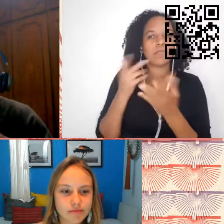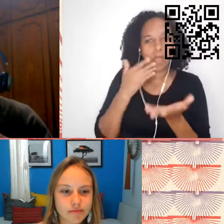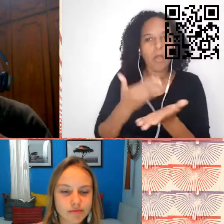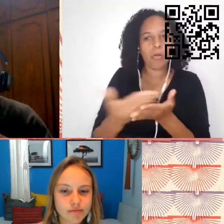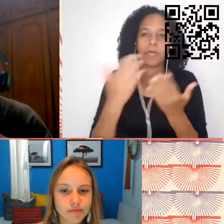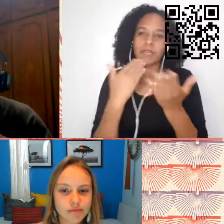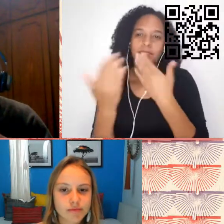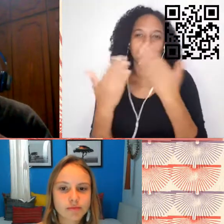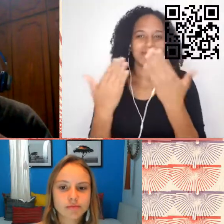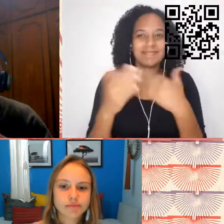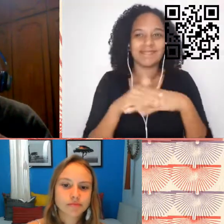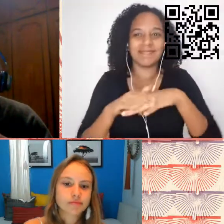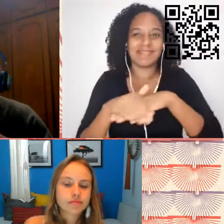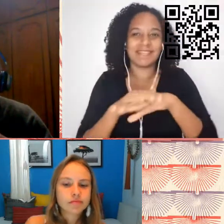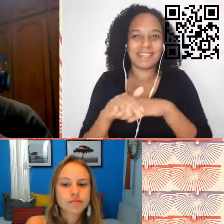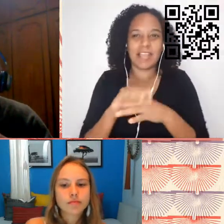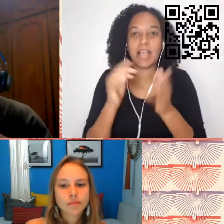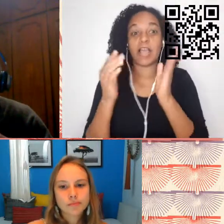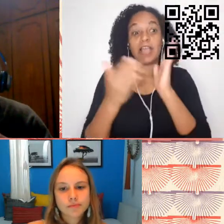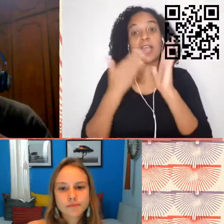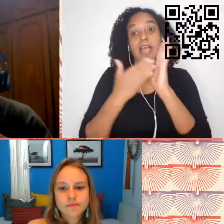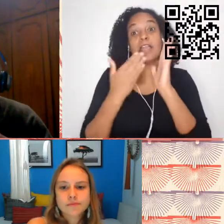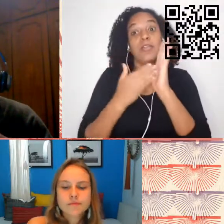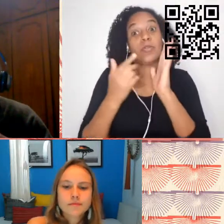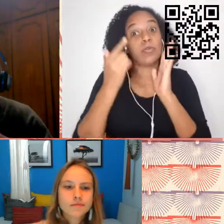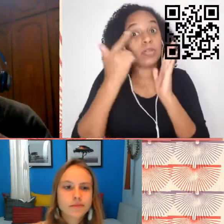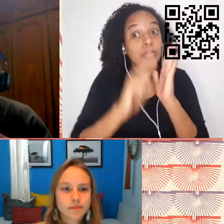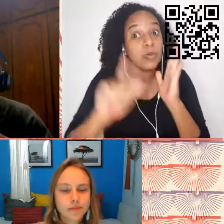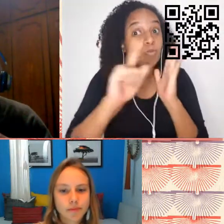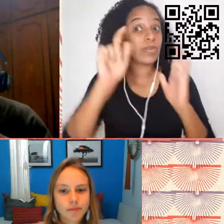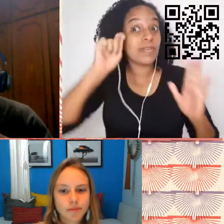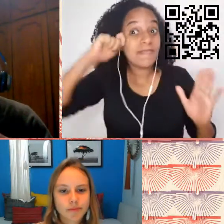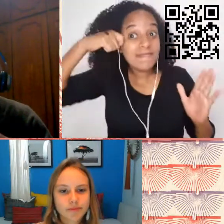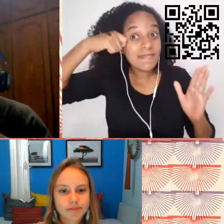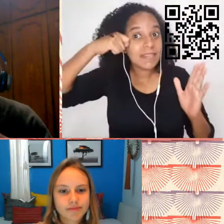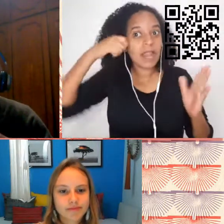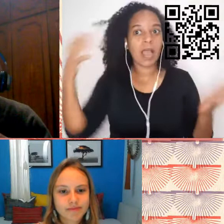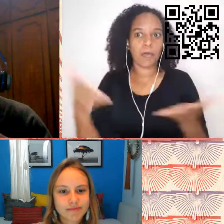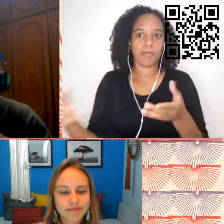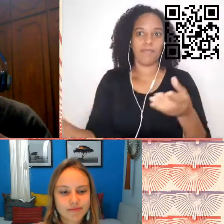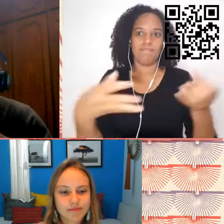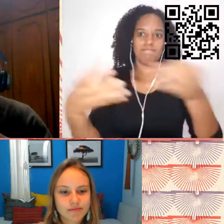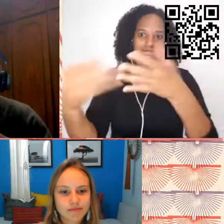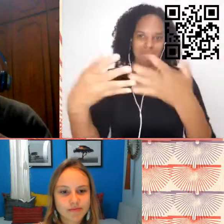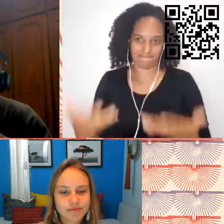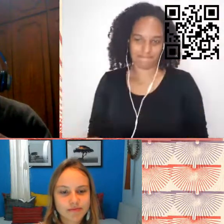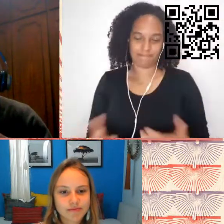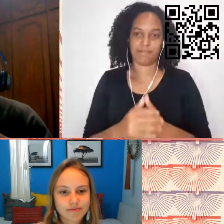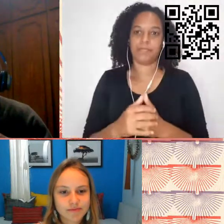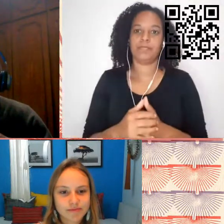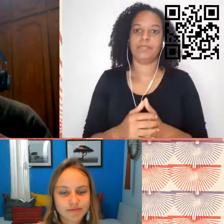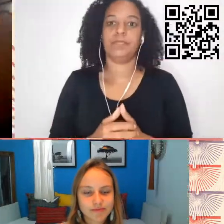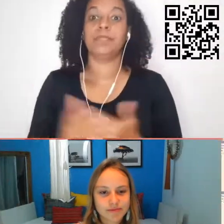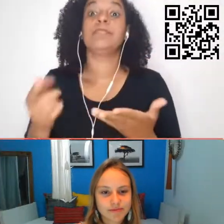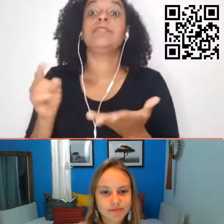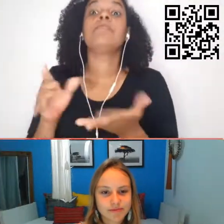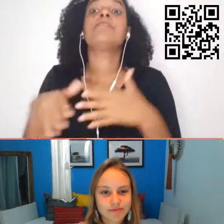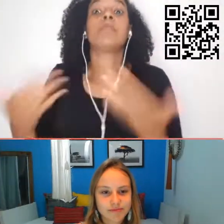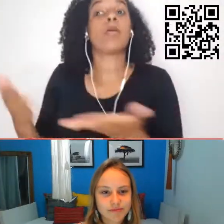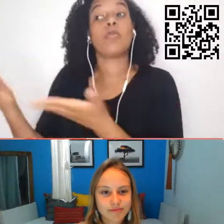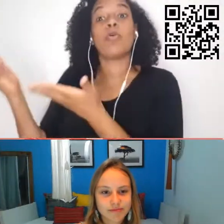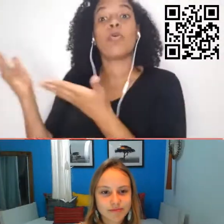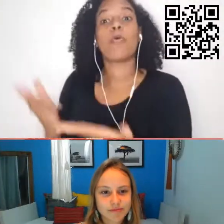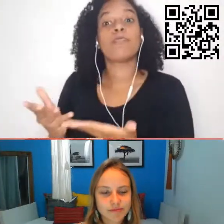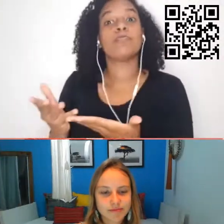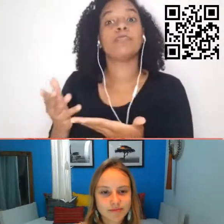nossa convidada e a gente começar o bate-papo aí sobre literatura negra na contemporaneidade. Então, Manu, a nossa convidada de hoje é